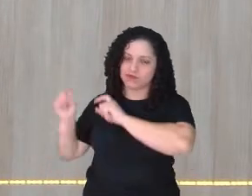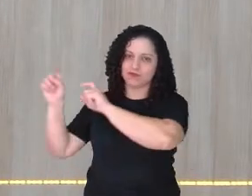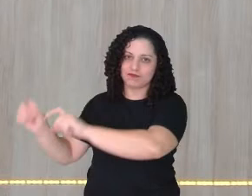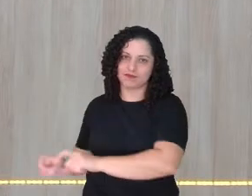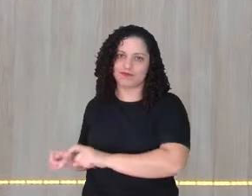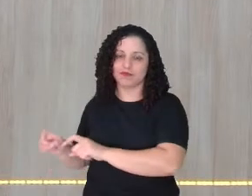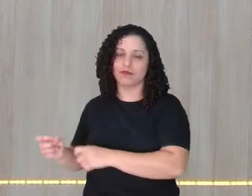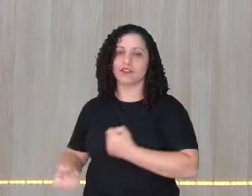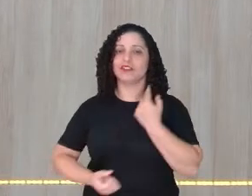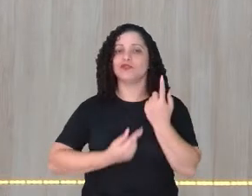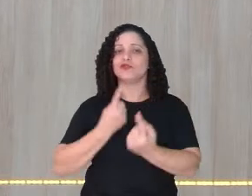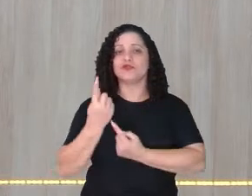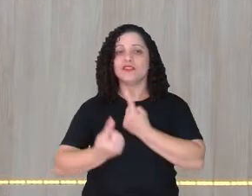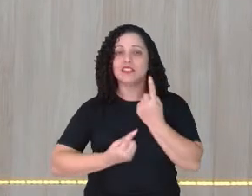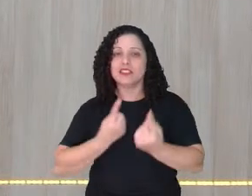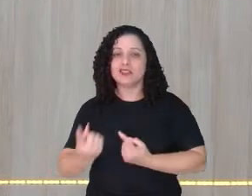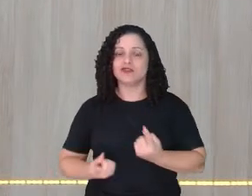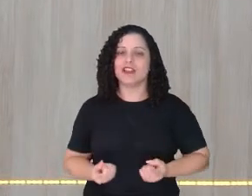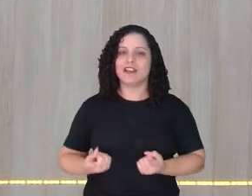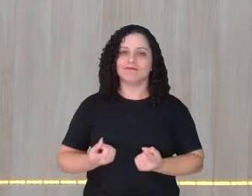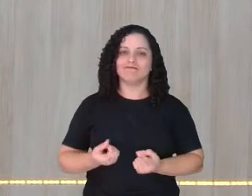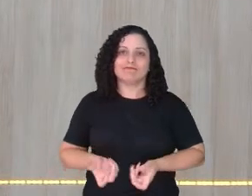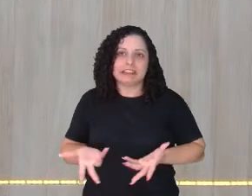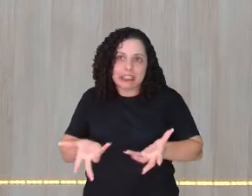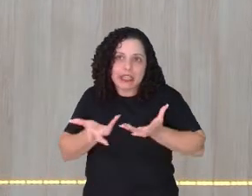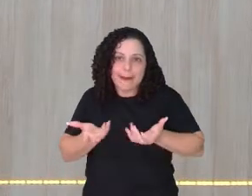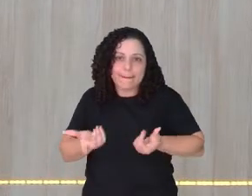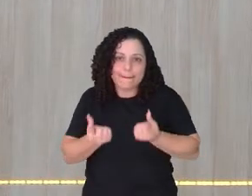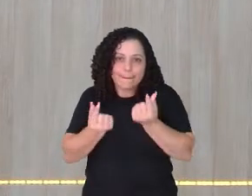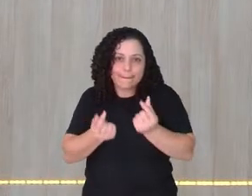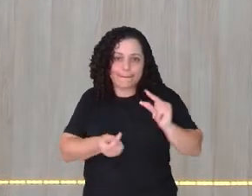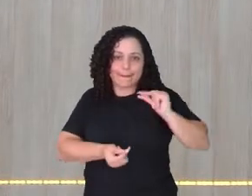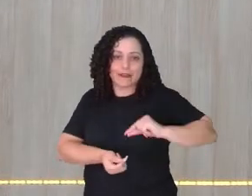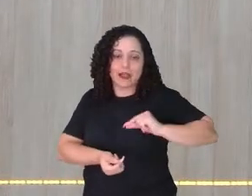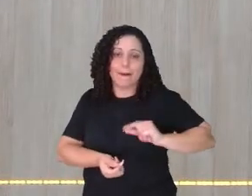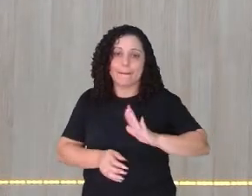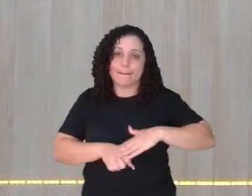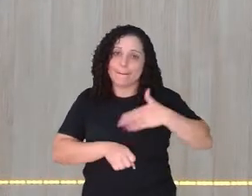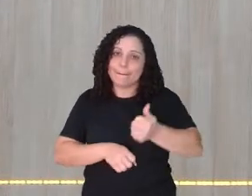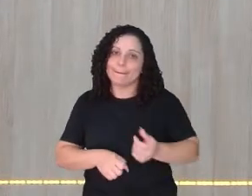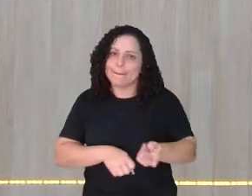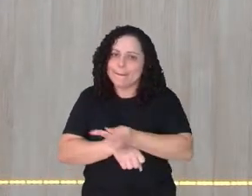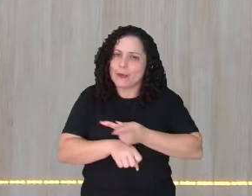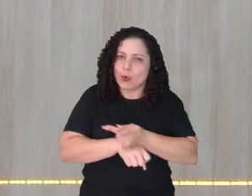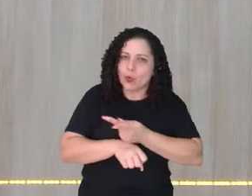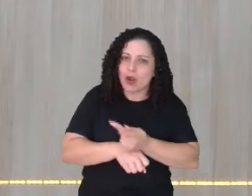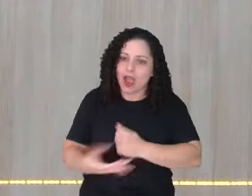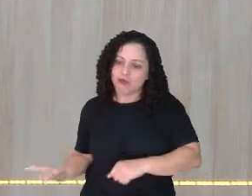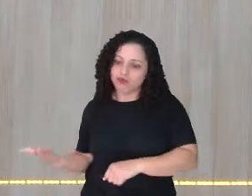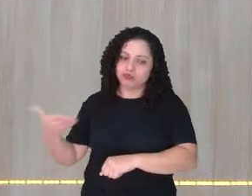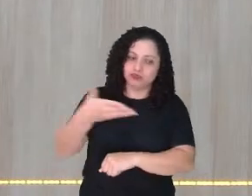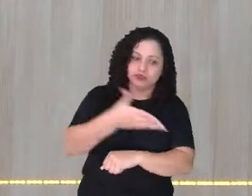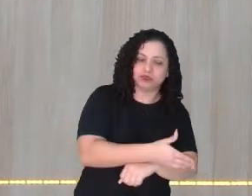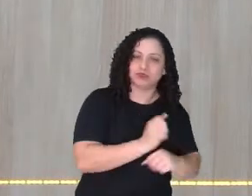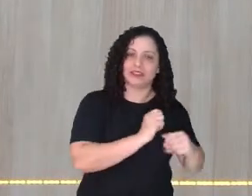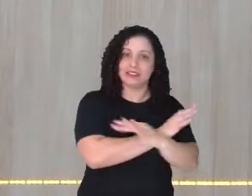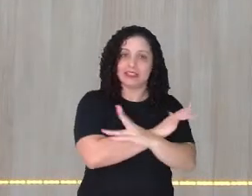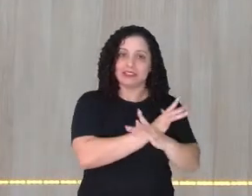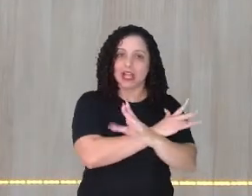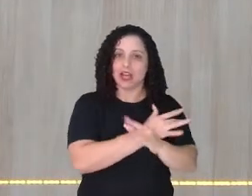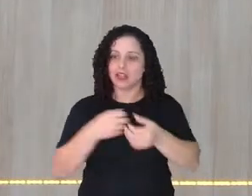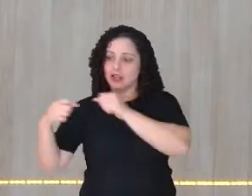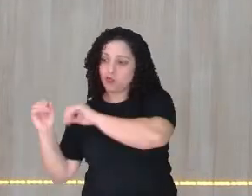por melhores condições, vai procurar o quê? As cidades, não é isso mesmo, professor Armando? Ele vai saindo em busca